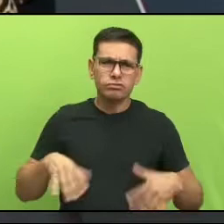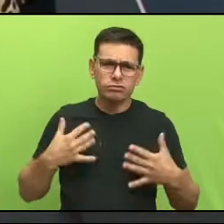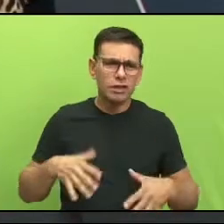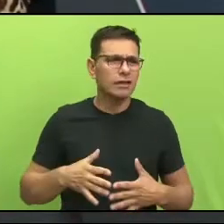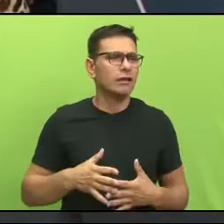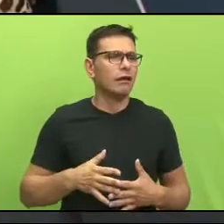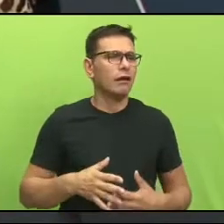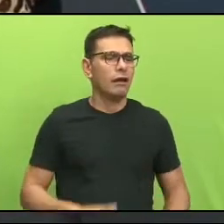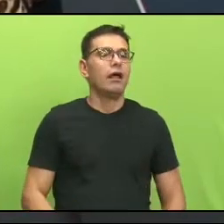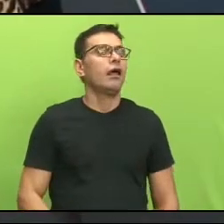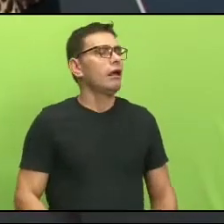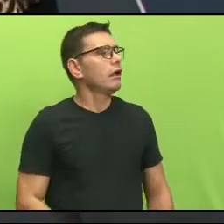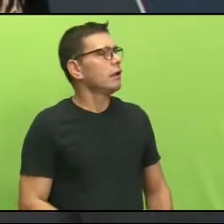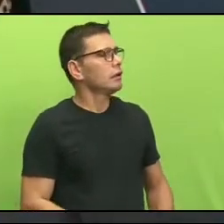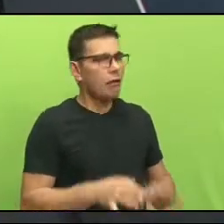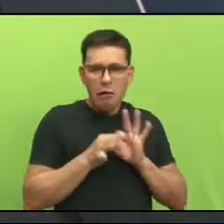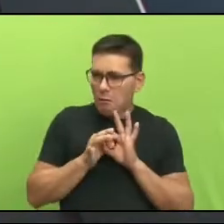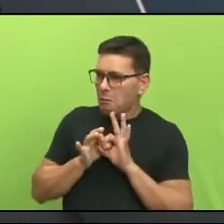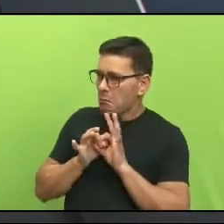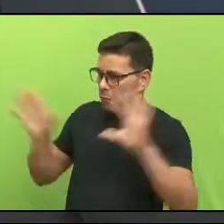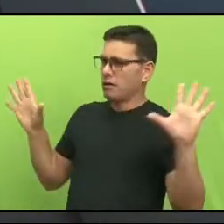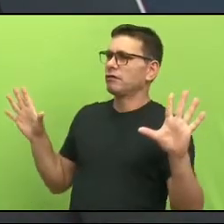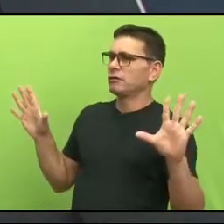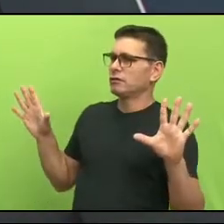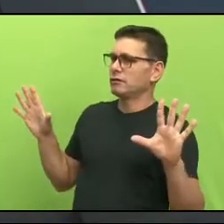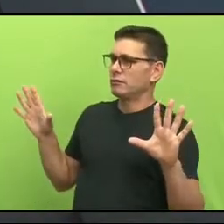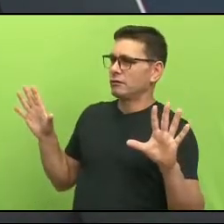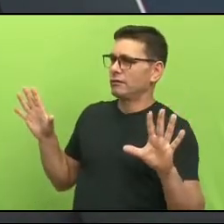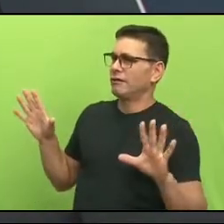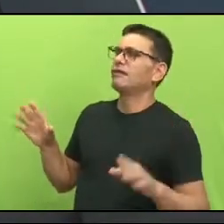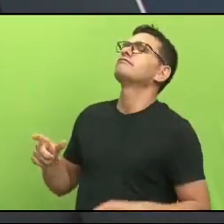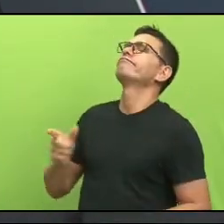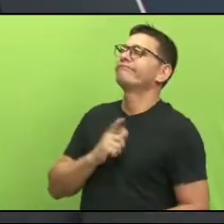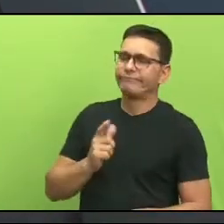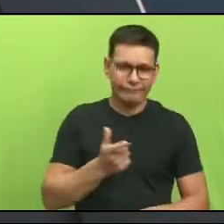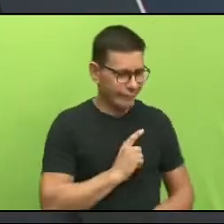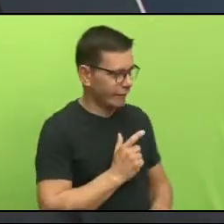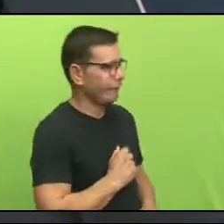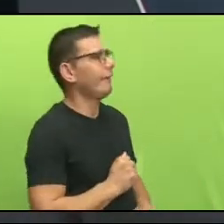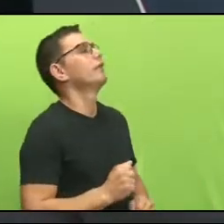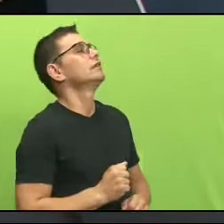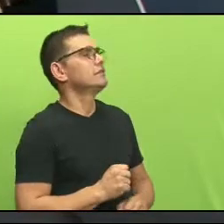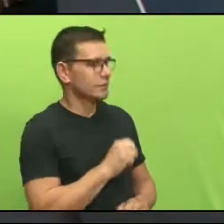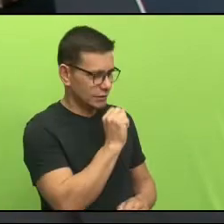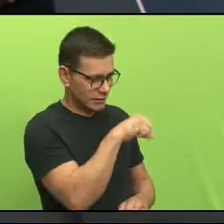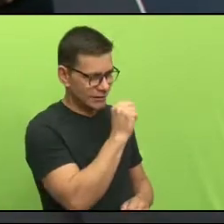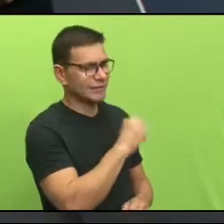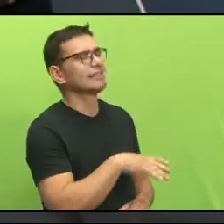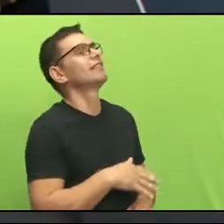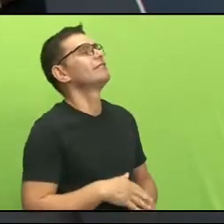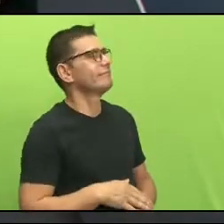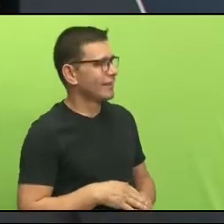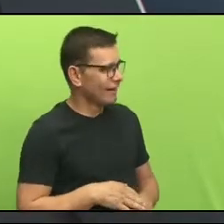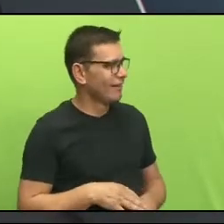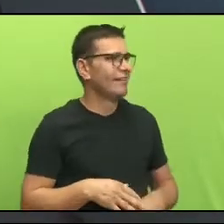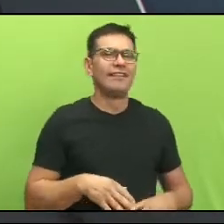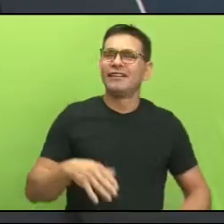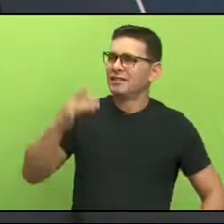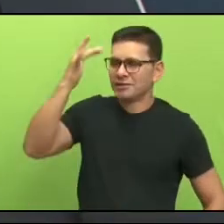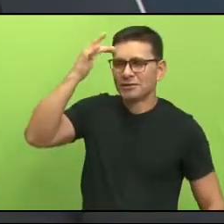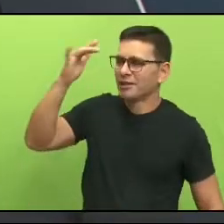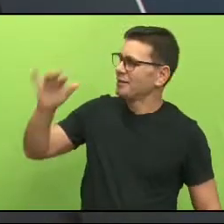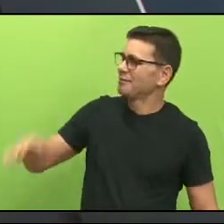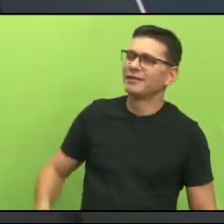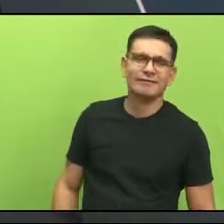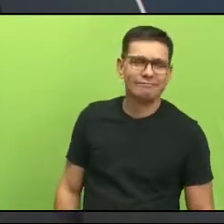pergunta, tem jeito de se libertar dessa infelicidade? Claro. É possível? Demais. Você saber, nós